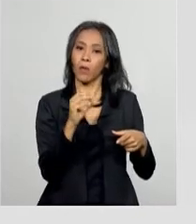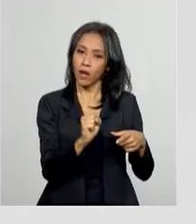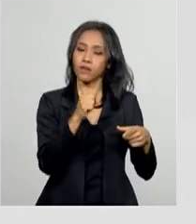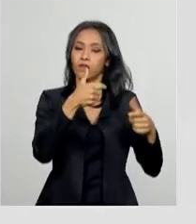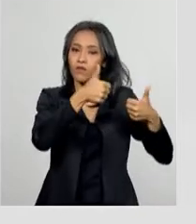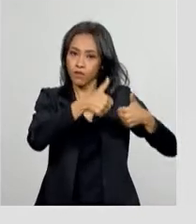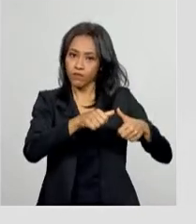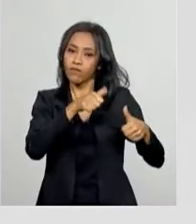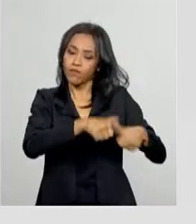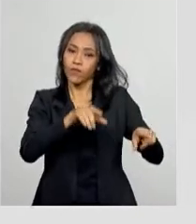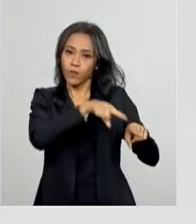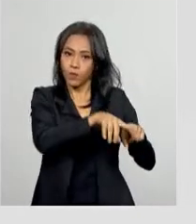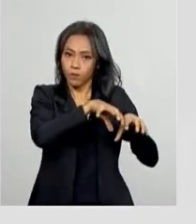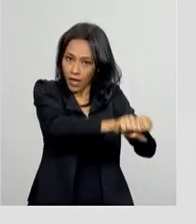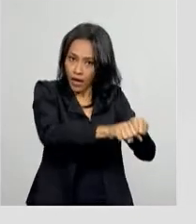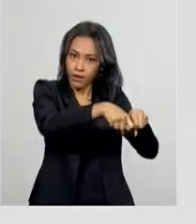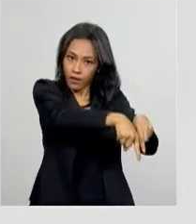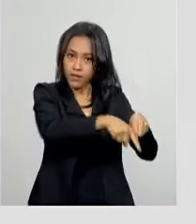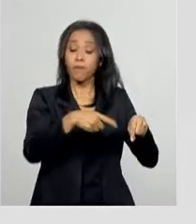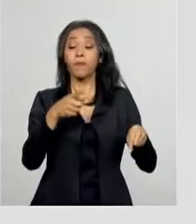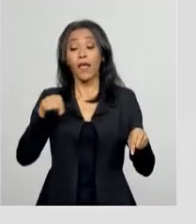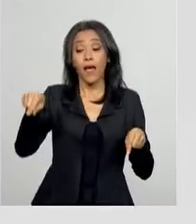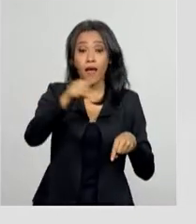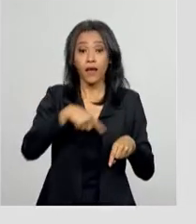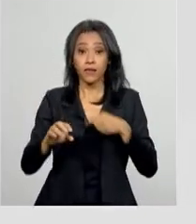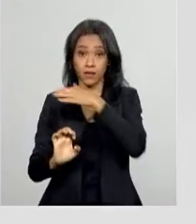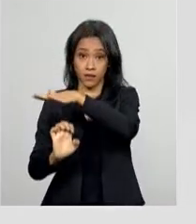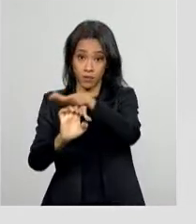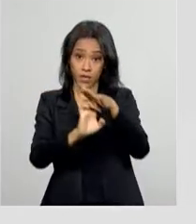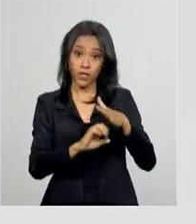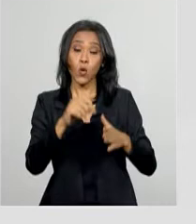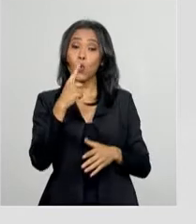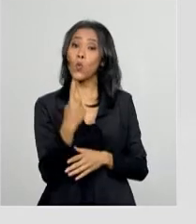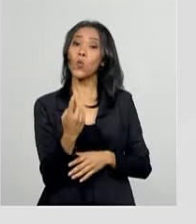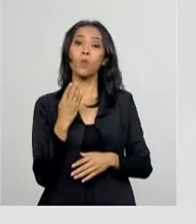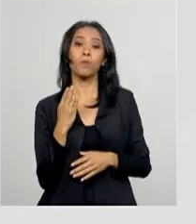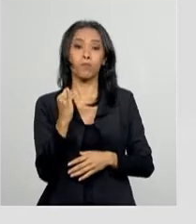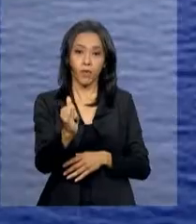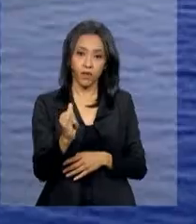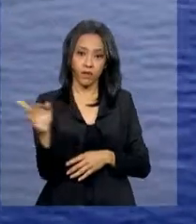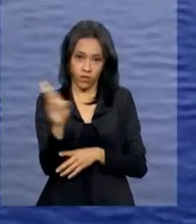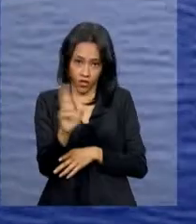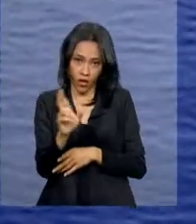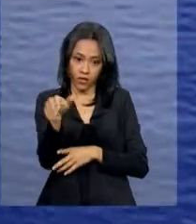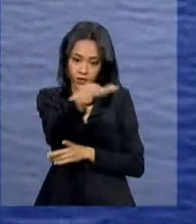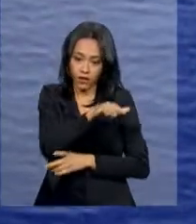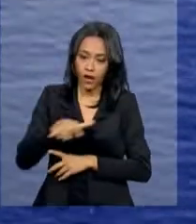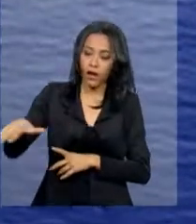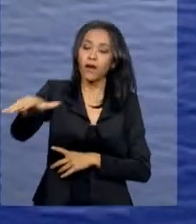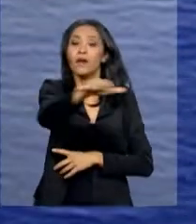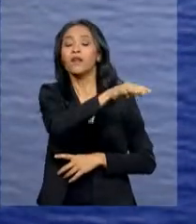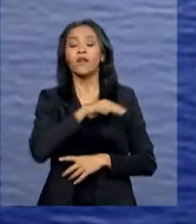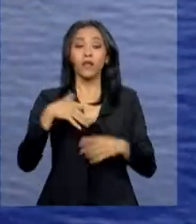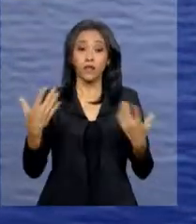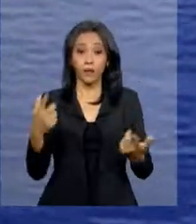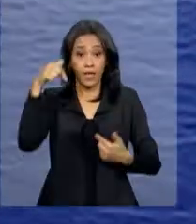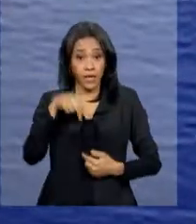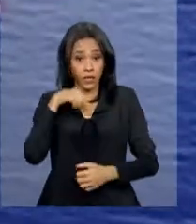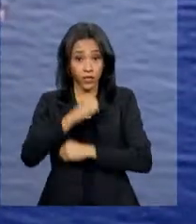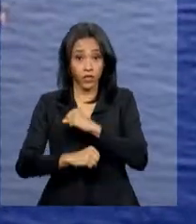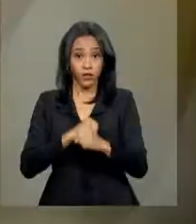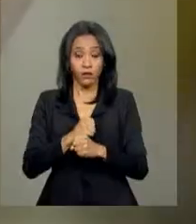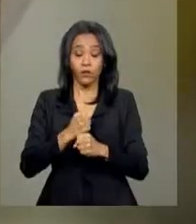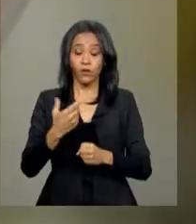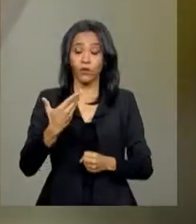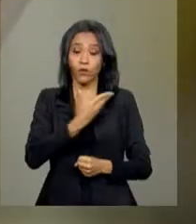excedente as empresas vão investir 1 bilhão de reais nas áreas de produção neste ano o governo arrecadou mais de